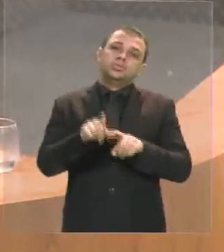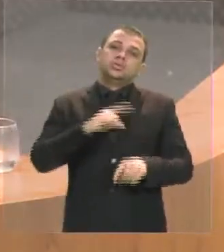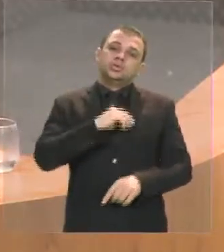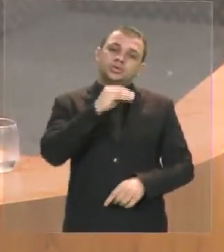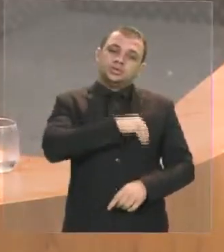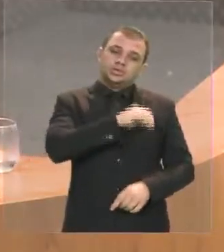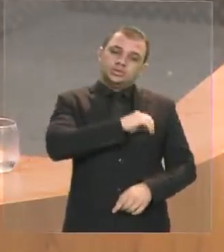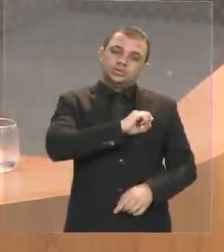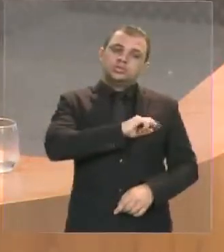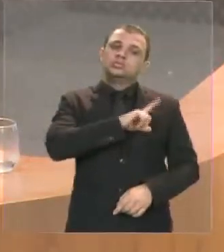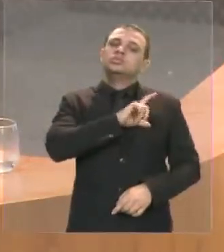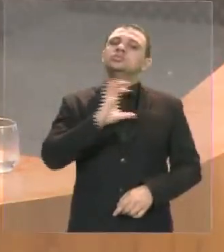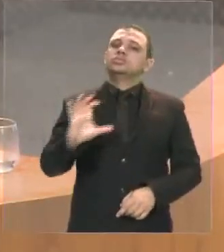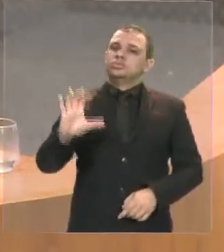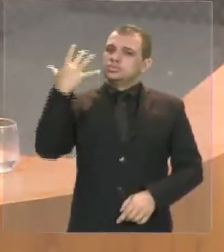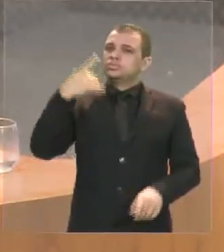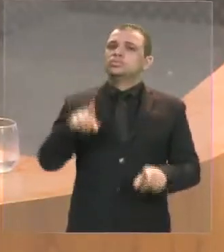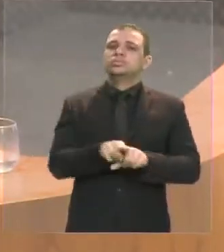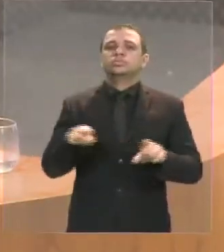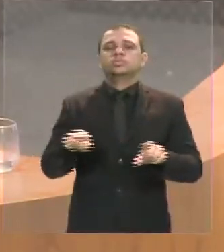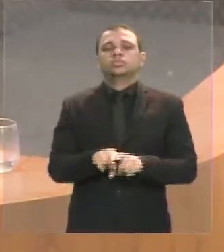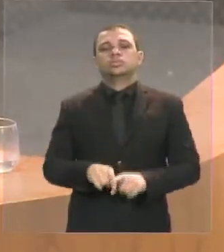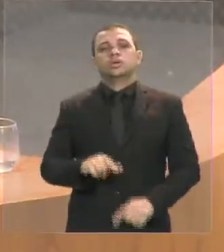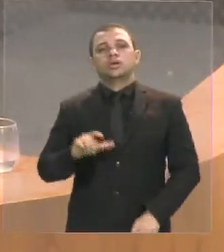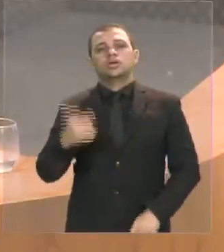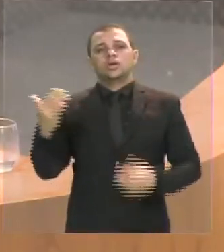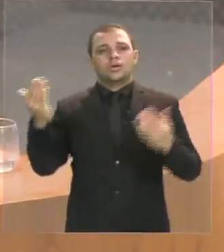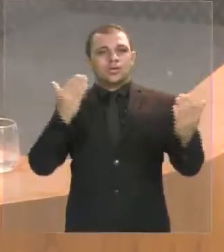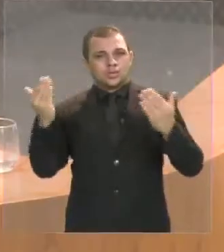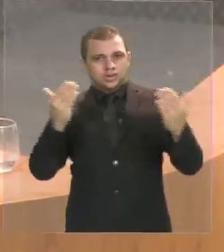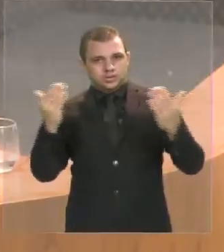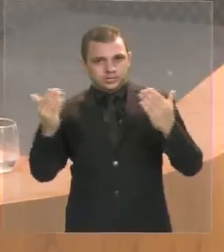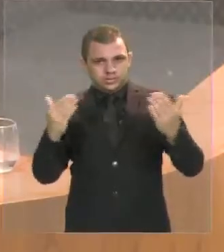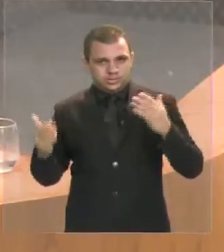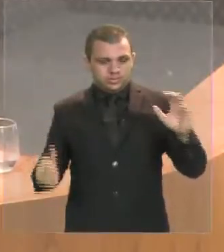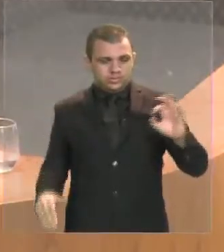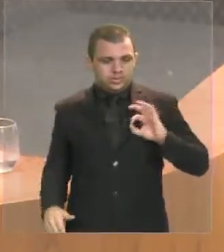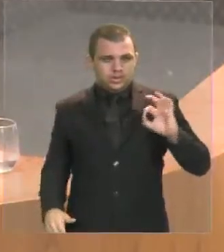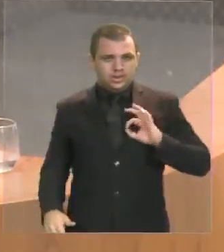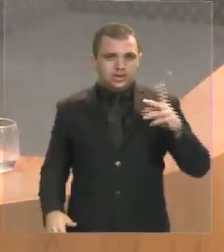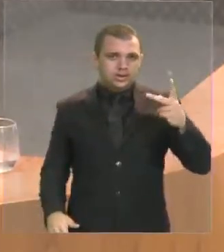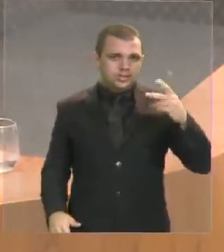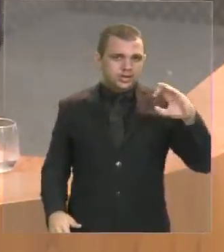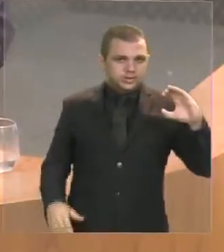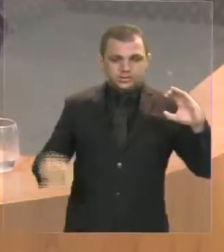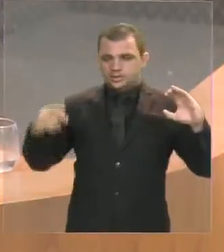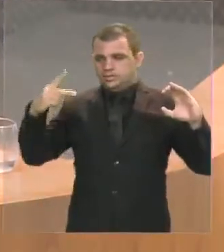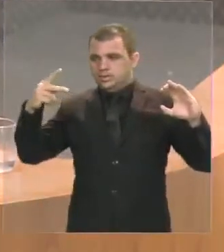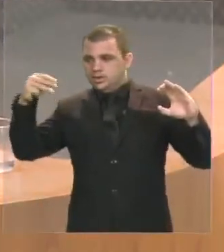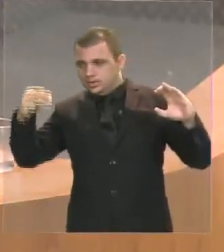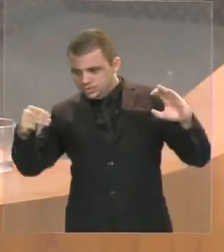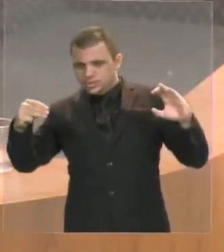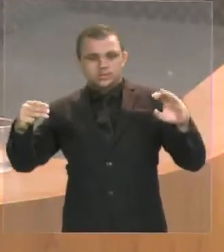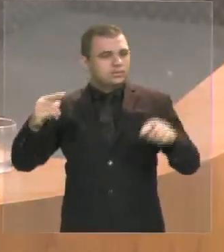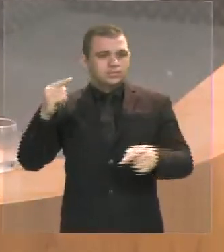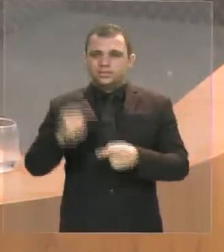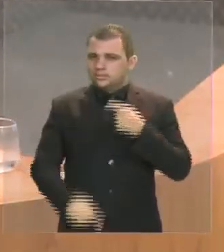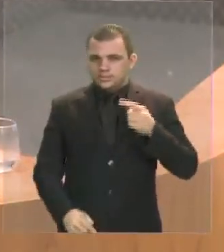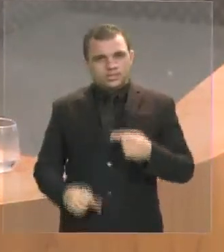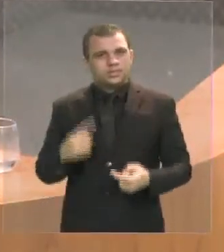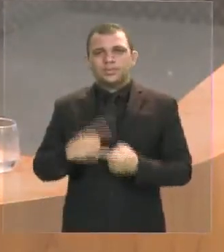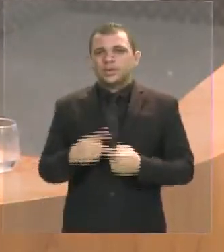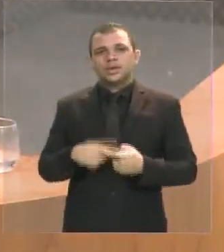também ocorreu. E a questão de comparação entre delegados e coronéis não procede. Isso é uma